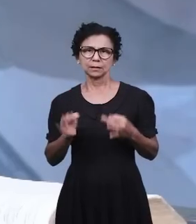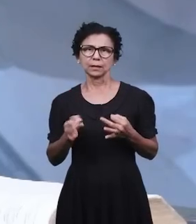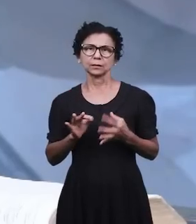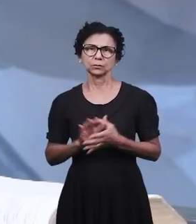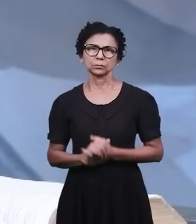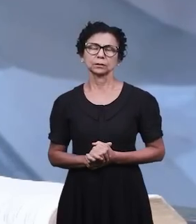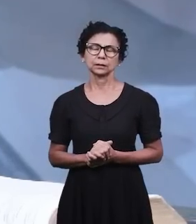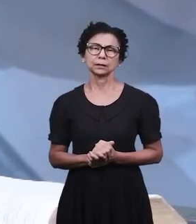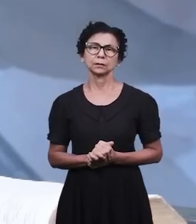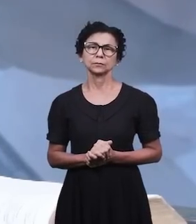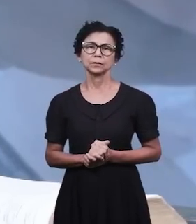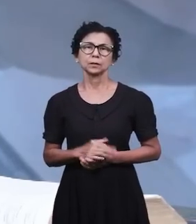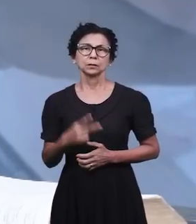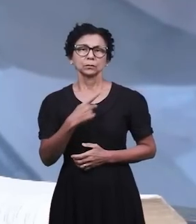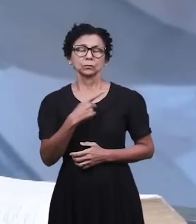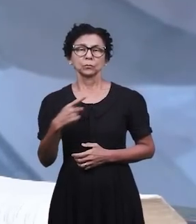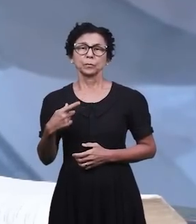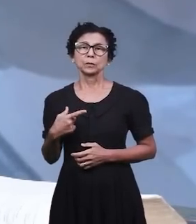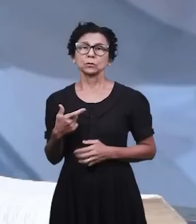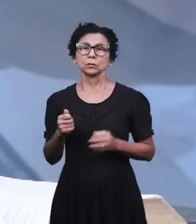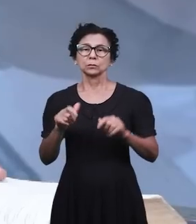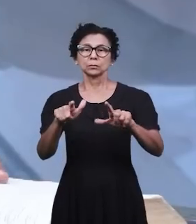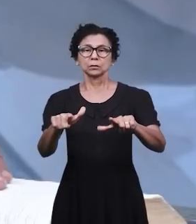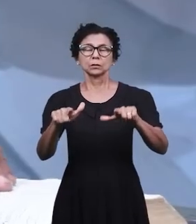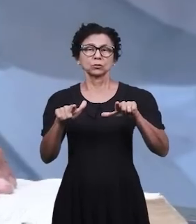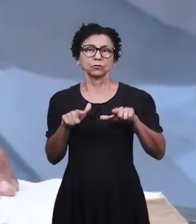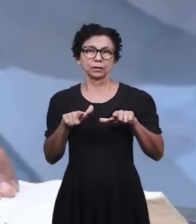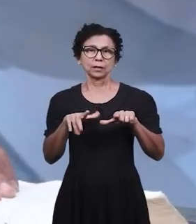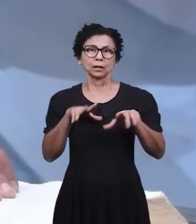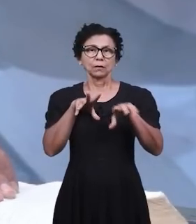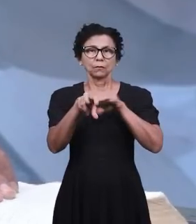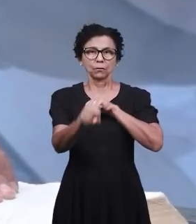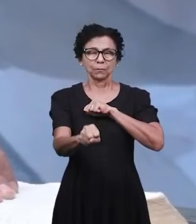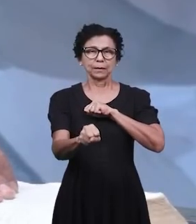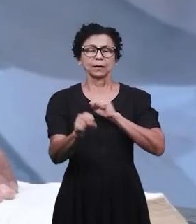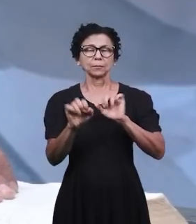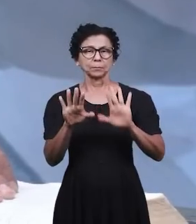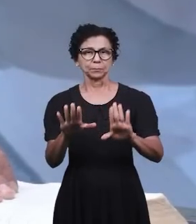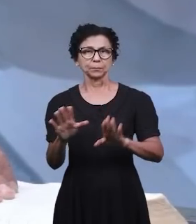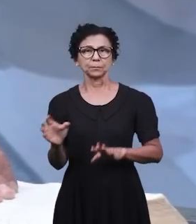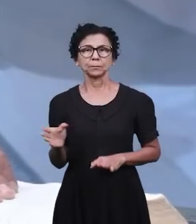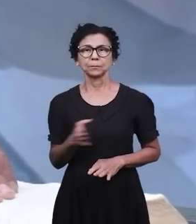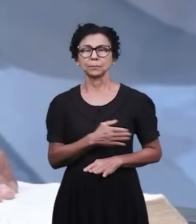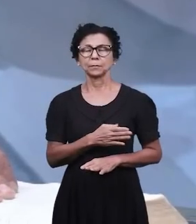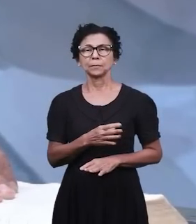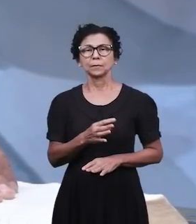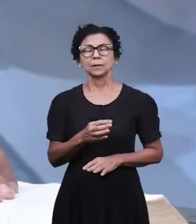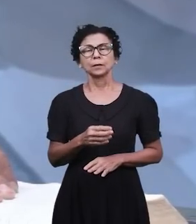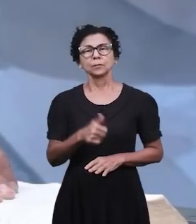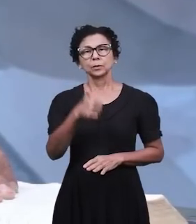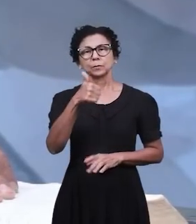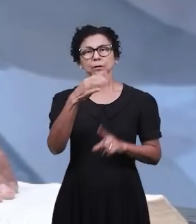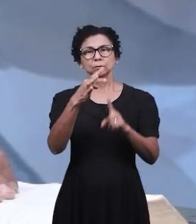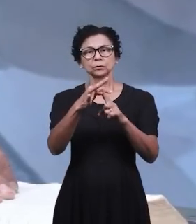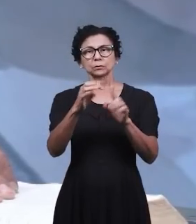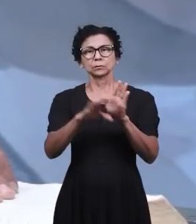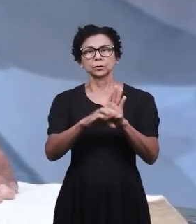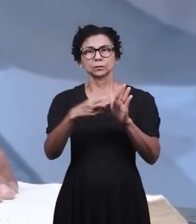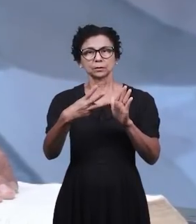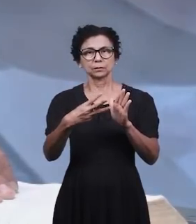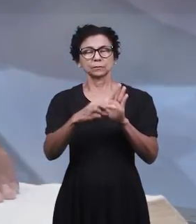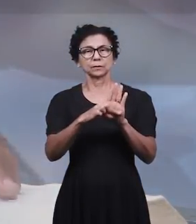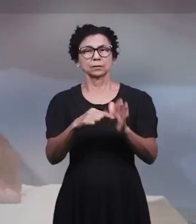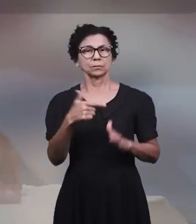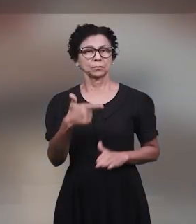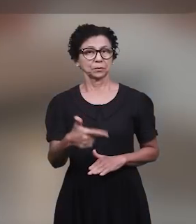formação, e isso aqui é bíblico. Vou dar um exemplo para vocês aqui que estão conosco aí. 1 Timóteo 3, a partir do verso